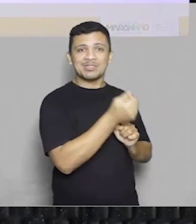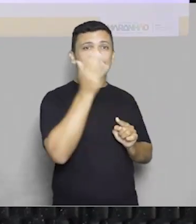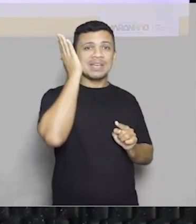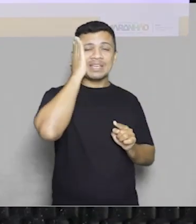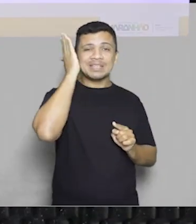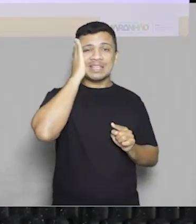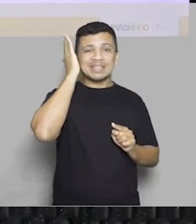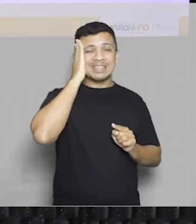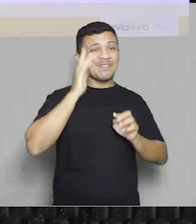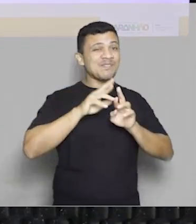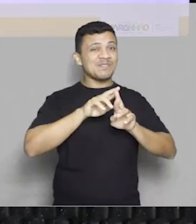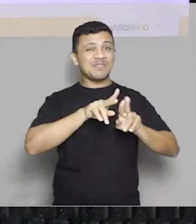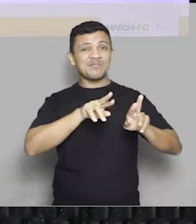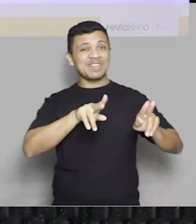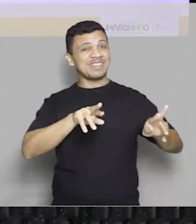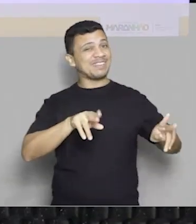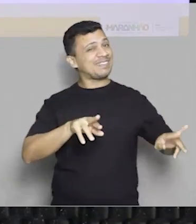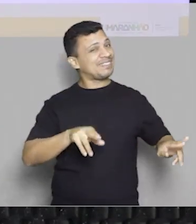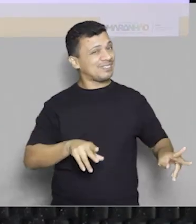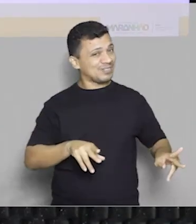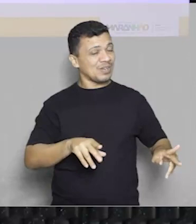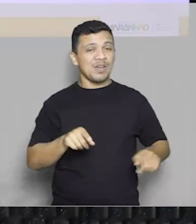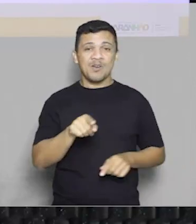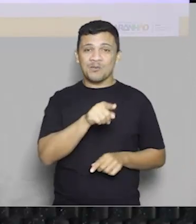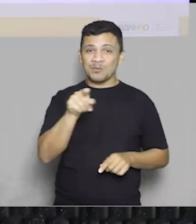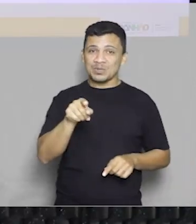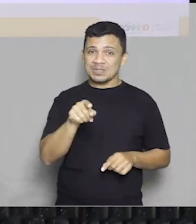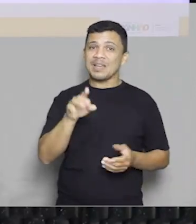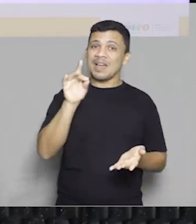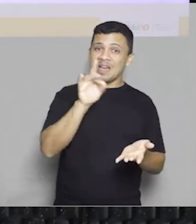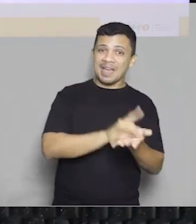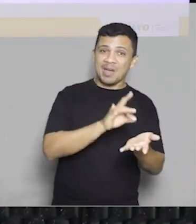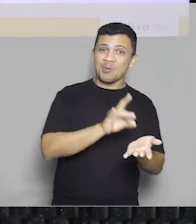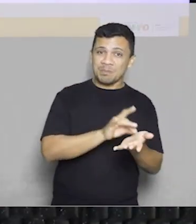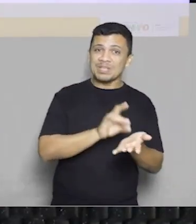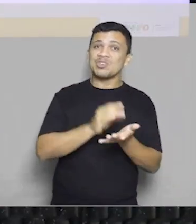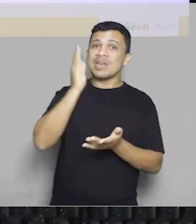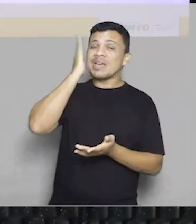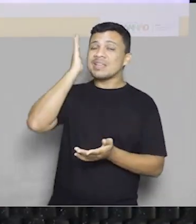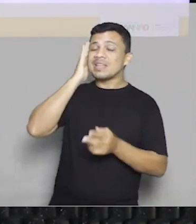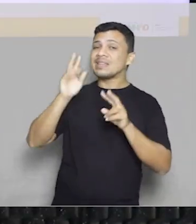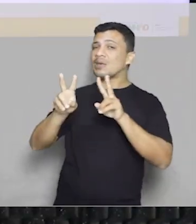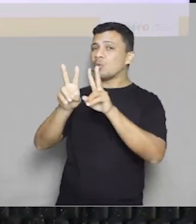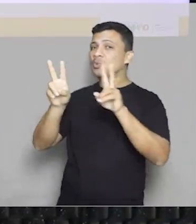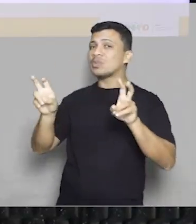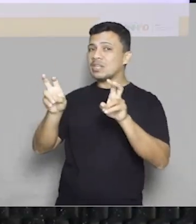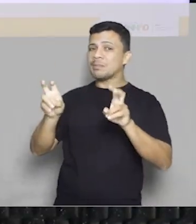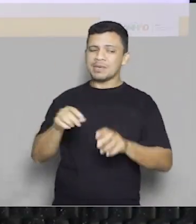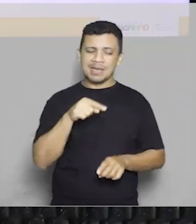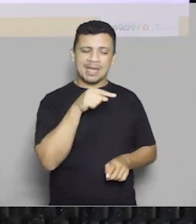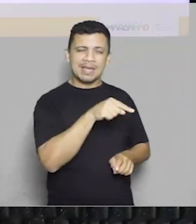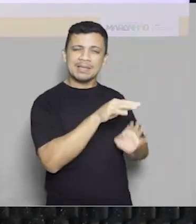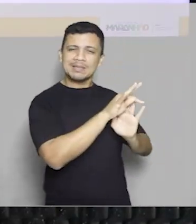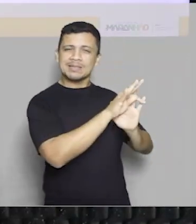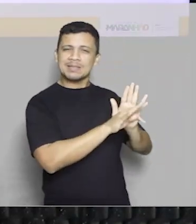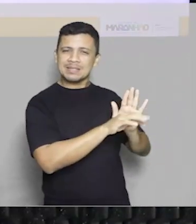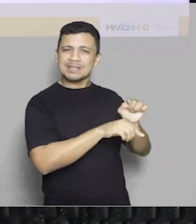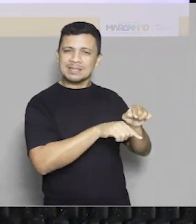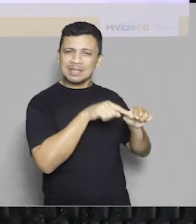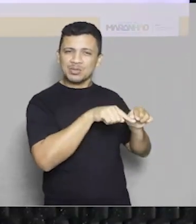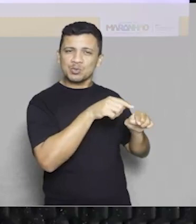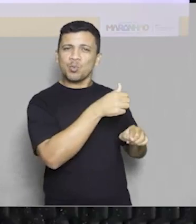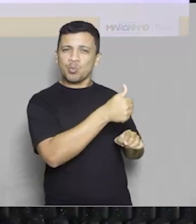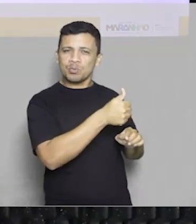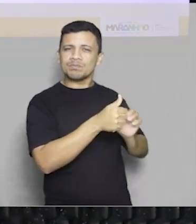interpretações possíveis. Então, para você realmente saber o tema da questão, foge desse texto 1, se ele tiver